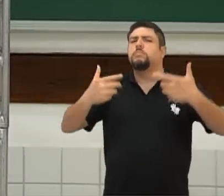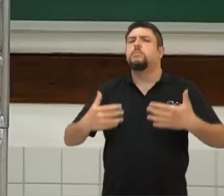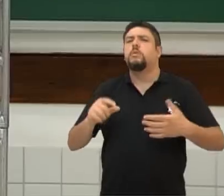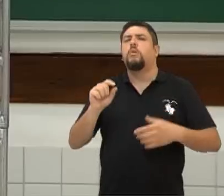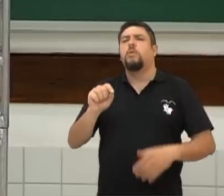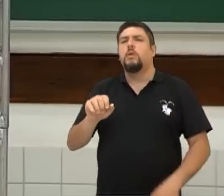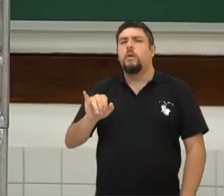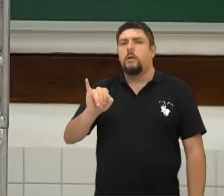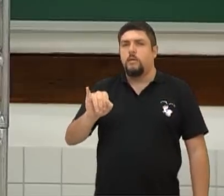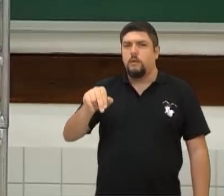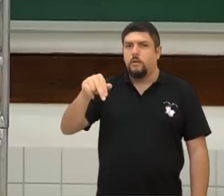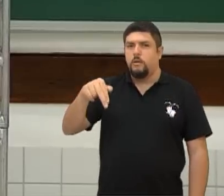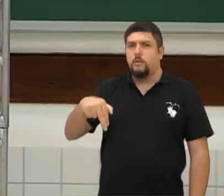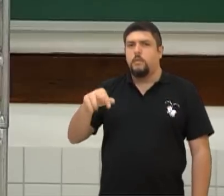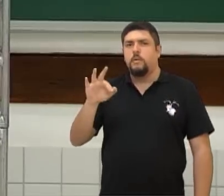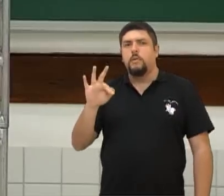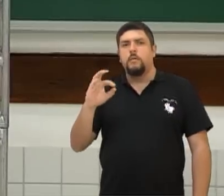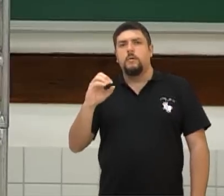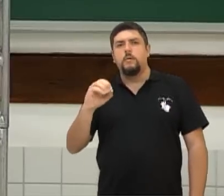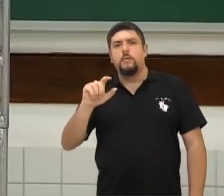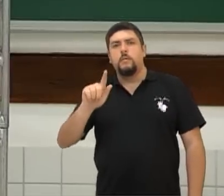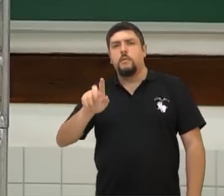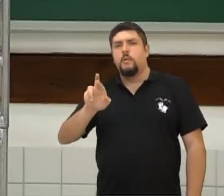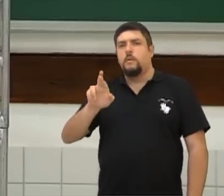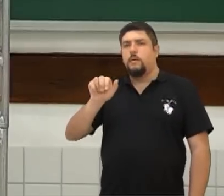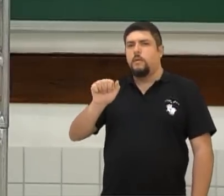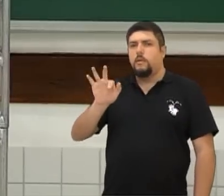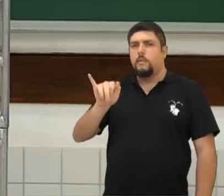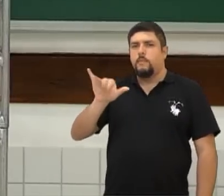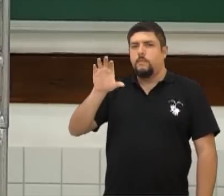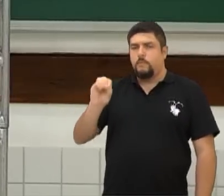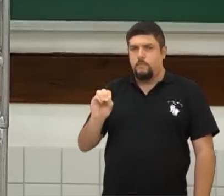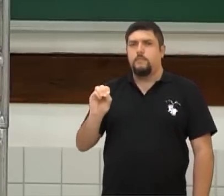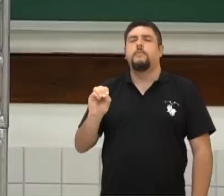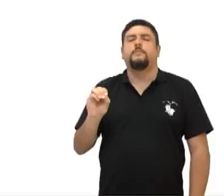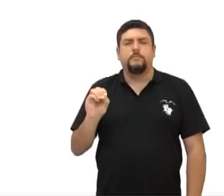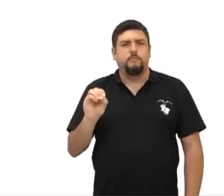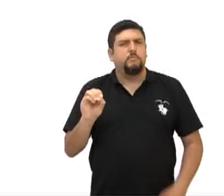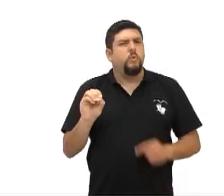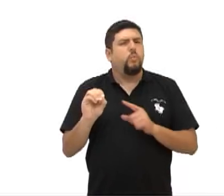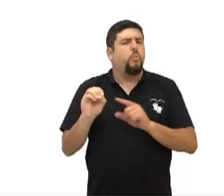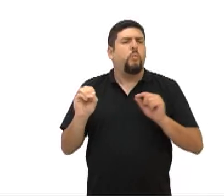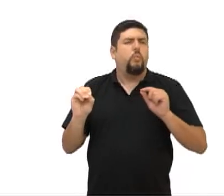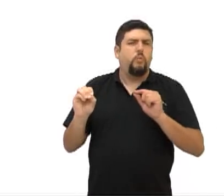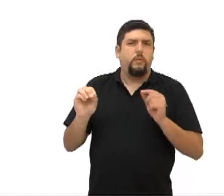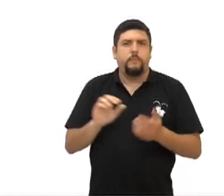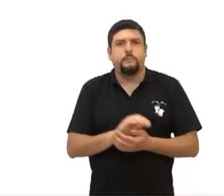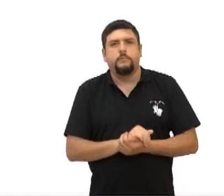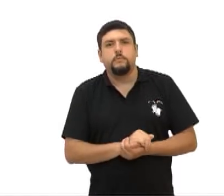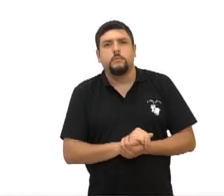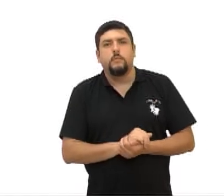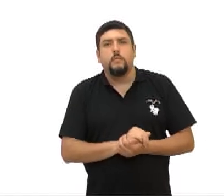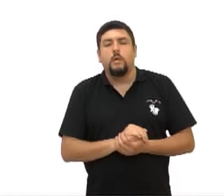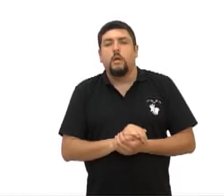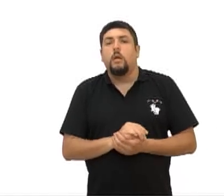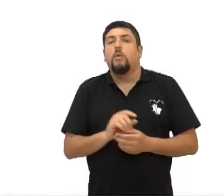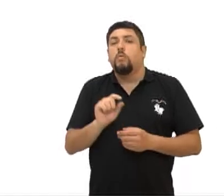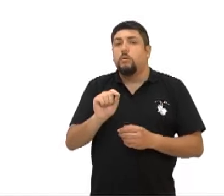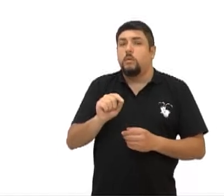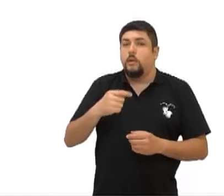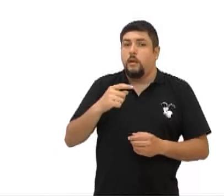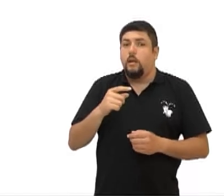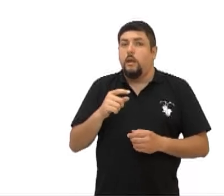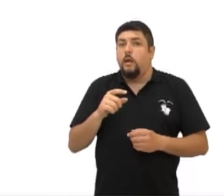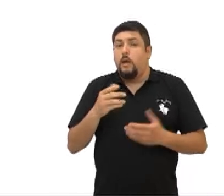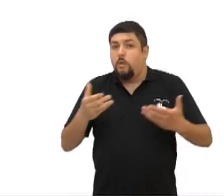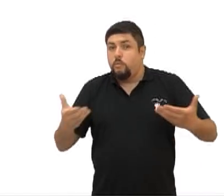infográfico. Acompanhe comigo os objetivos da nossa aula, tá? Então nós vamos fazer a leitura do infográfico,